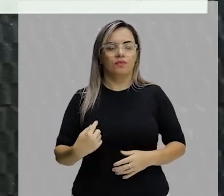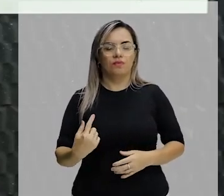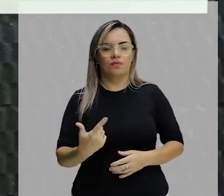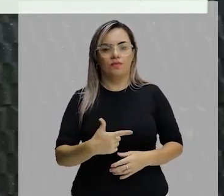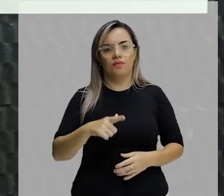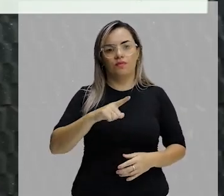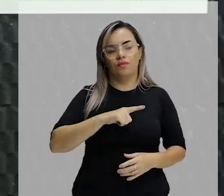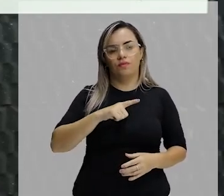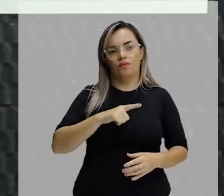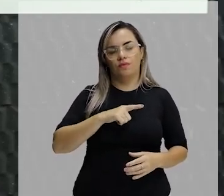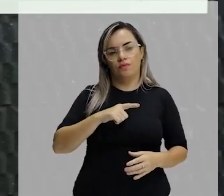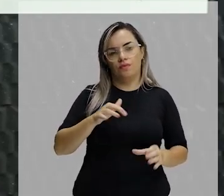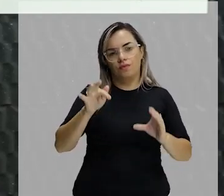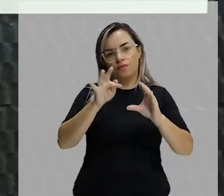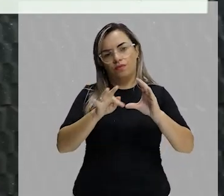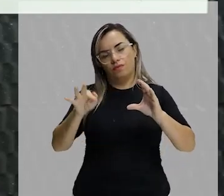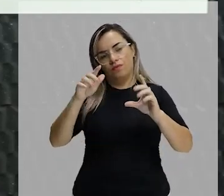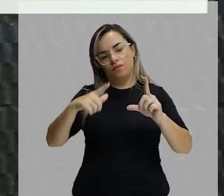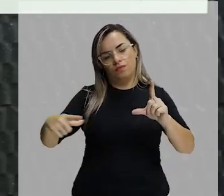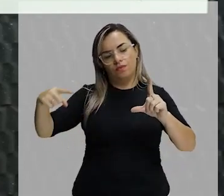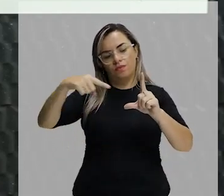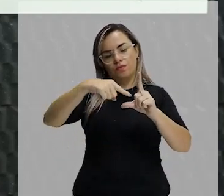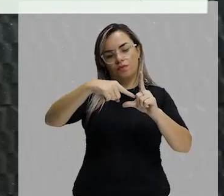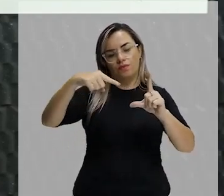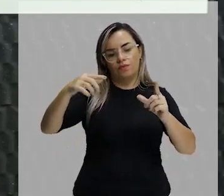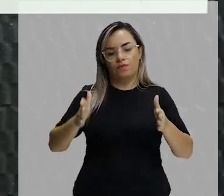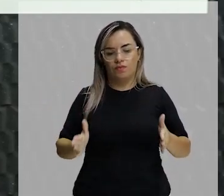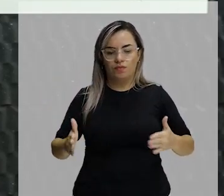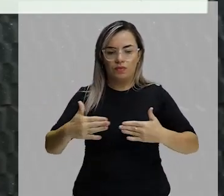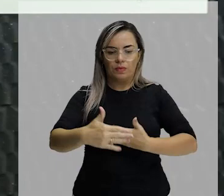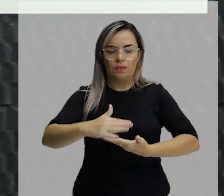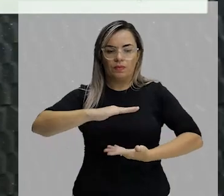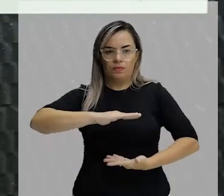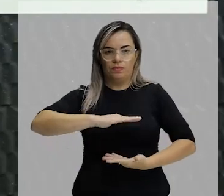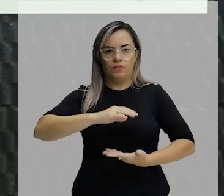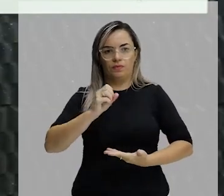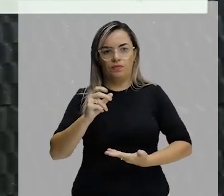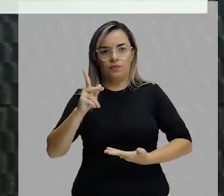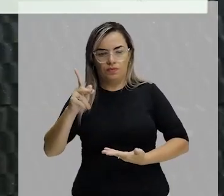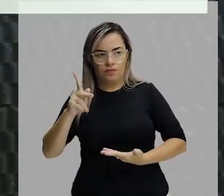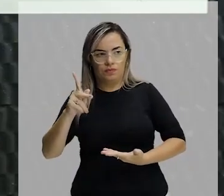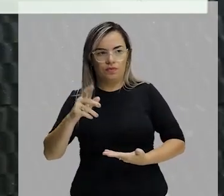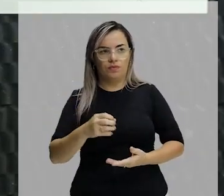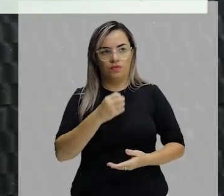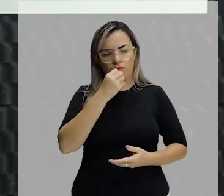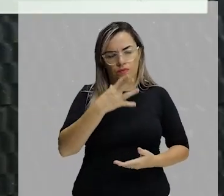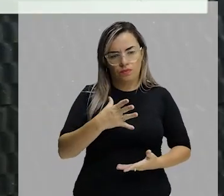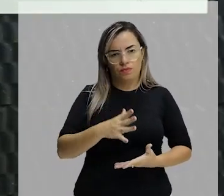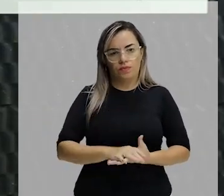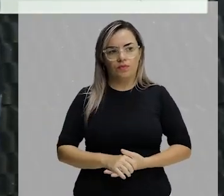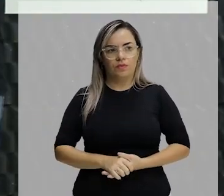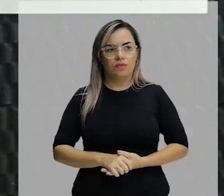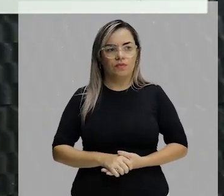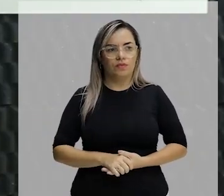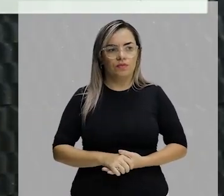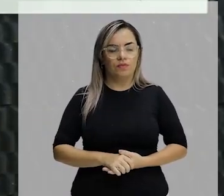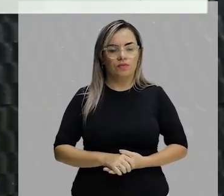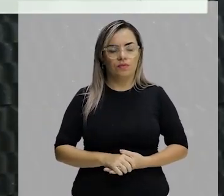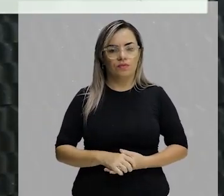para calcular a diagonal de um cubo. Belezinha? Bom, galera. E